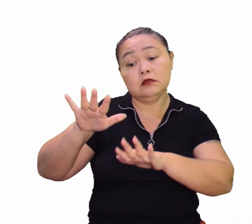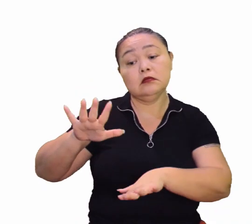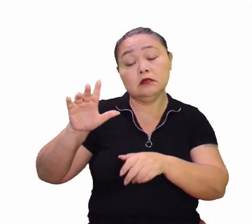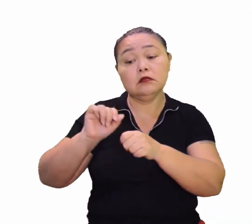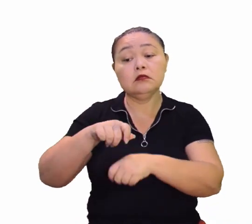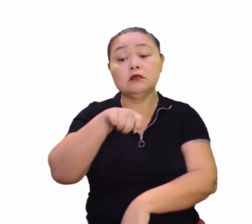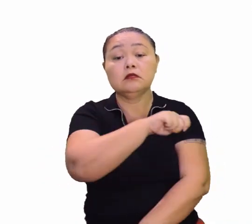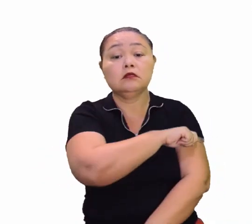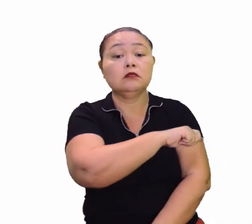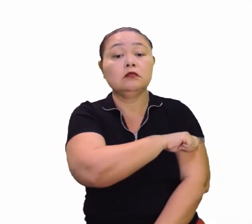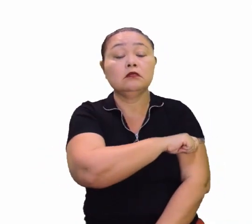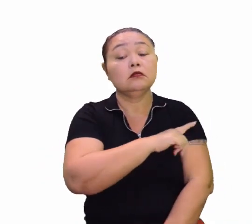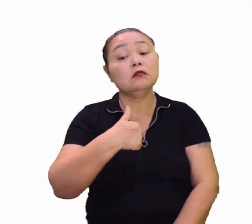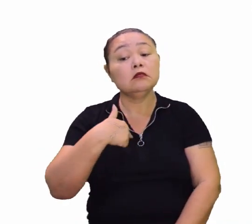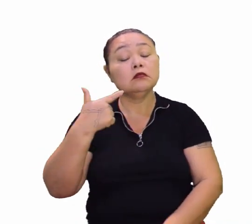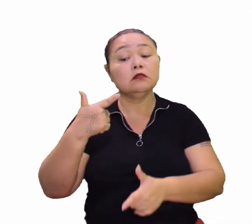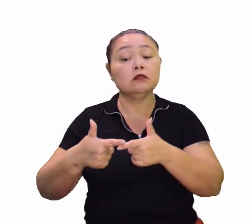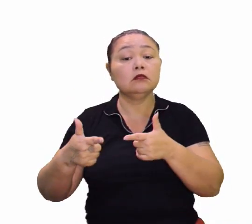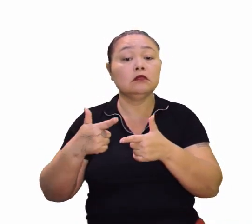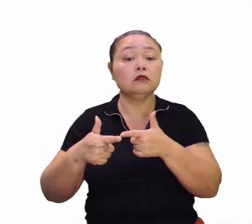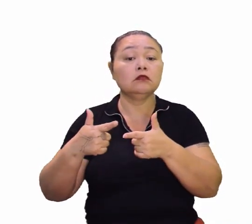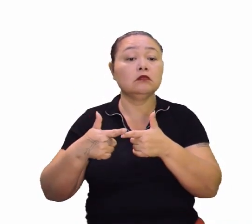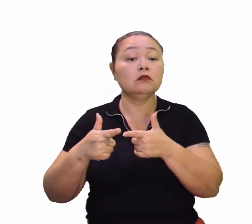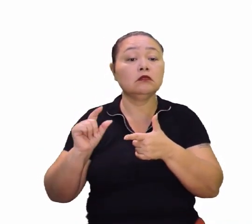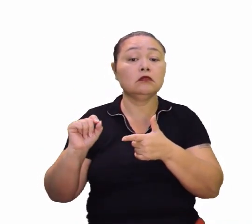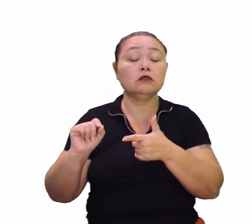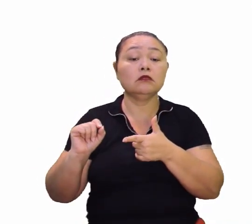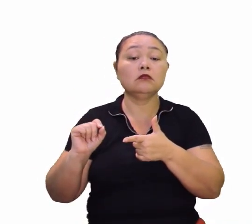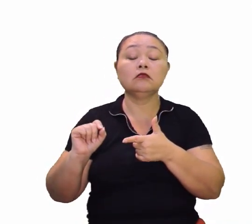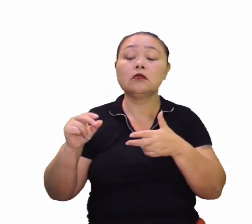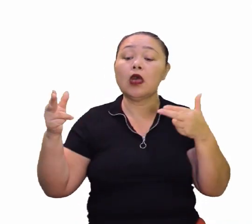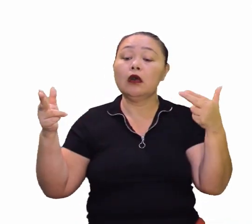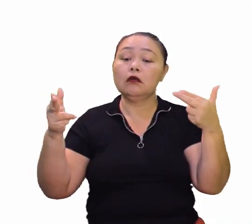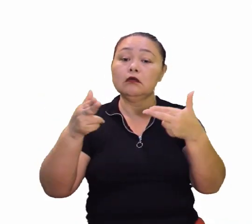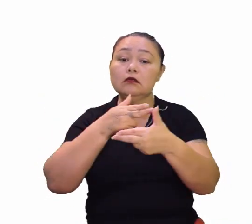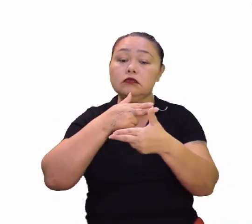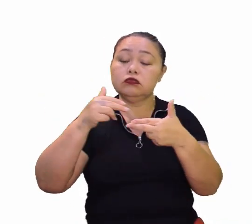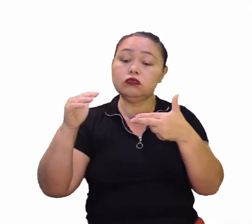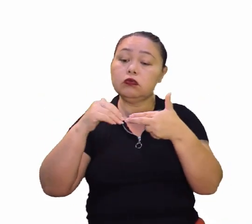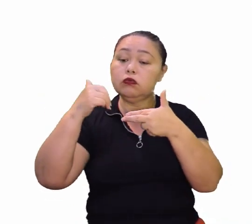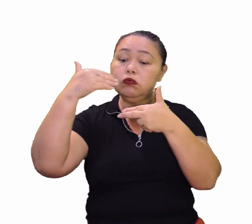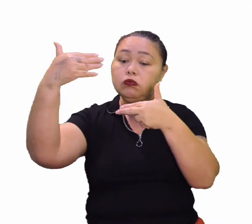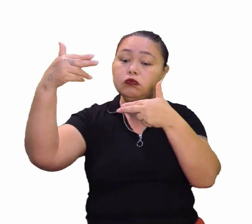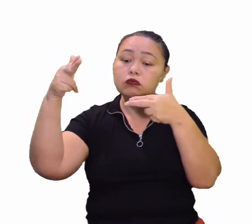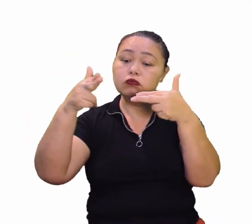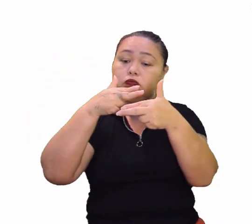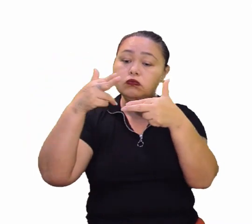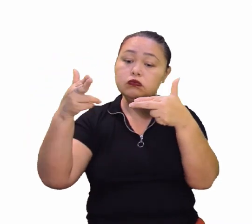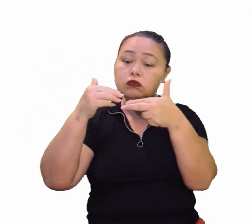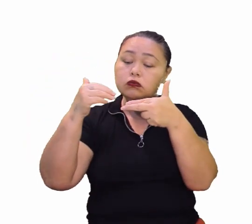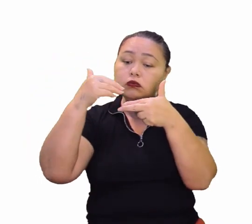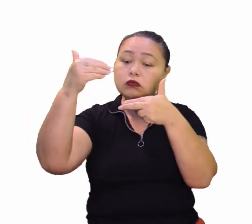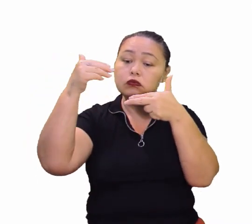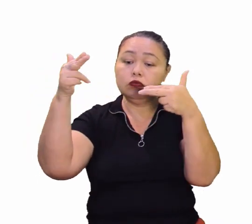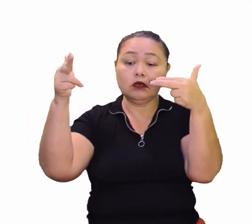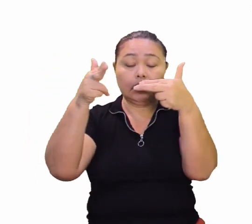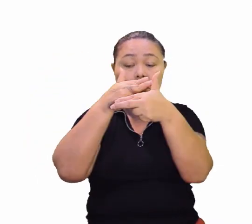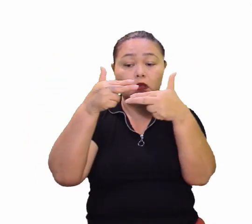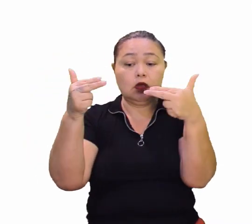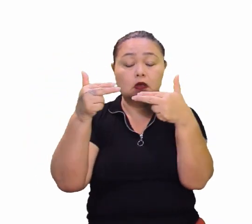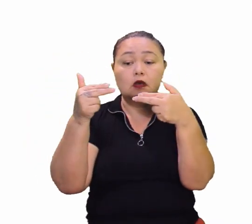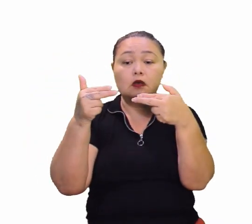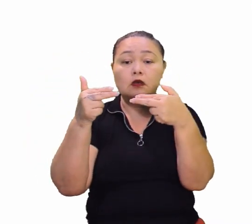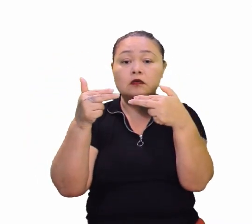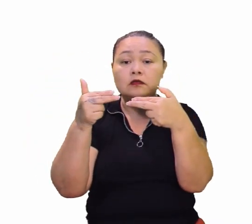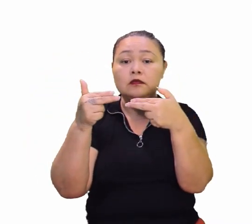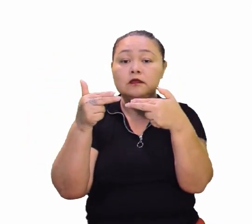nossos queridos alunos podem ter ficado com dúvida em relação aos ventos ascendentes.